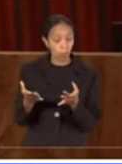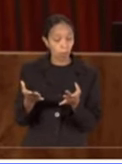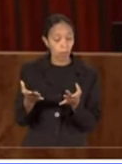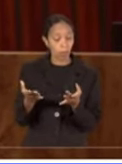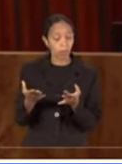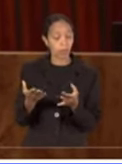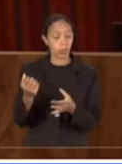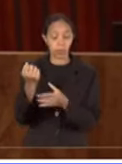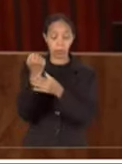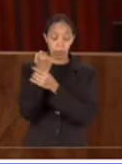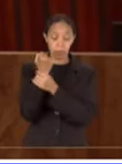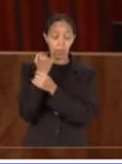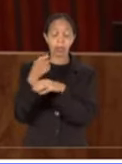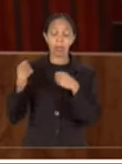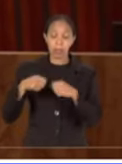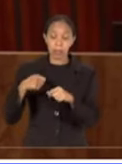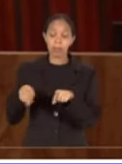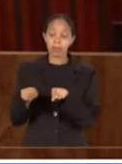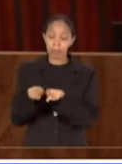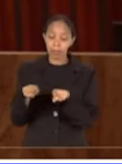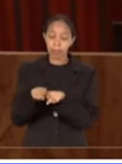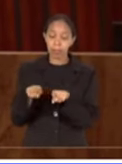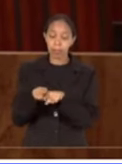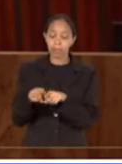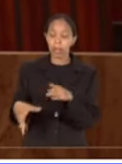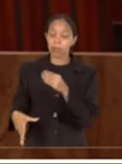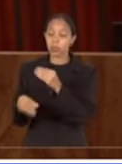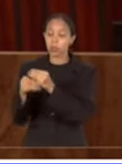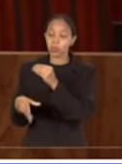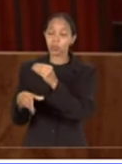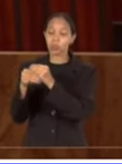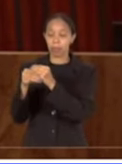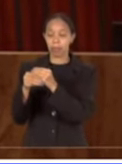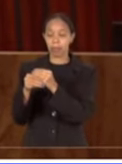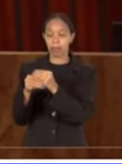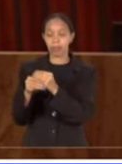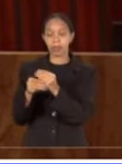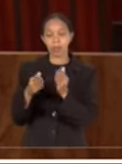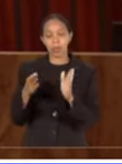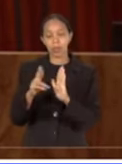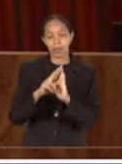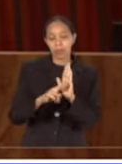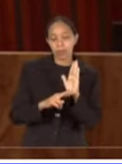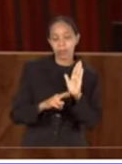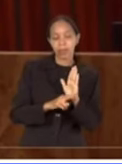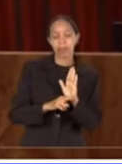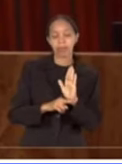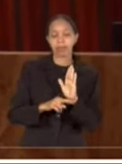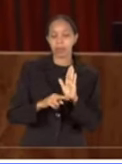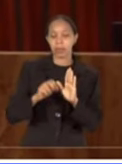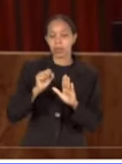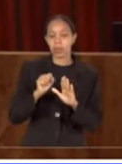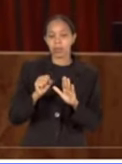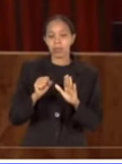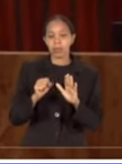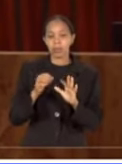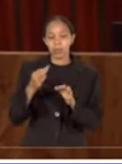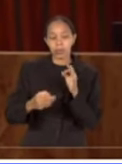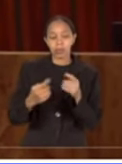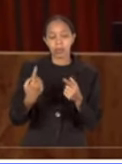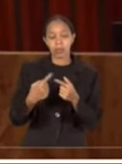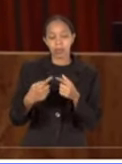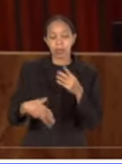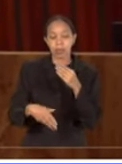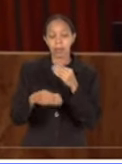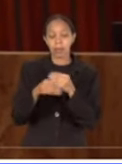com segurança, devem também ser computados dentro desses critérios jurídicos, o que acrescentaria mais